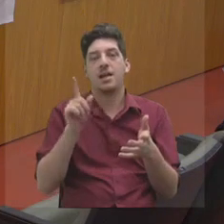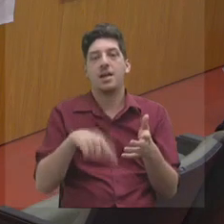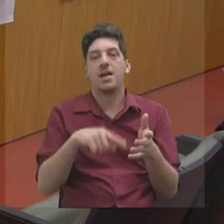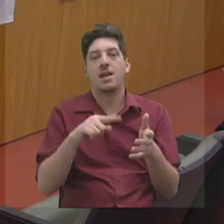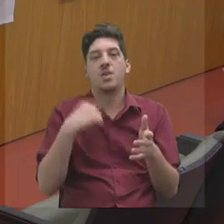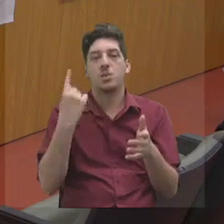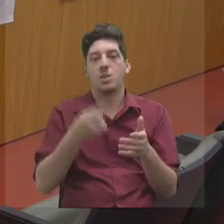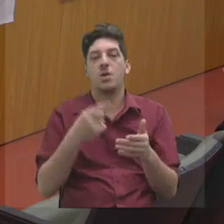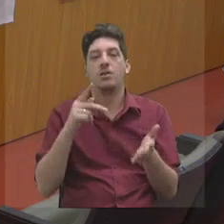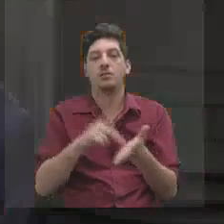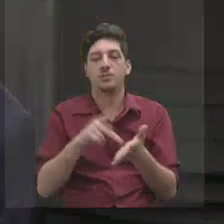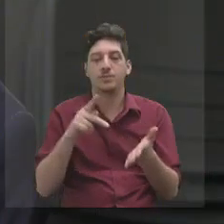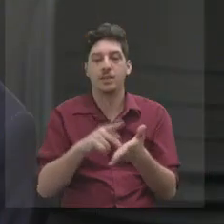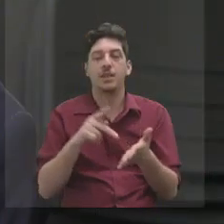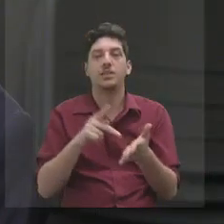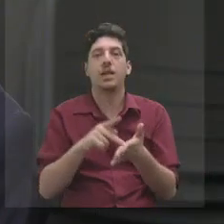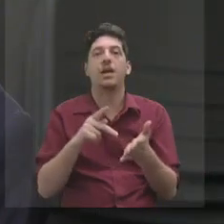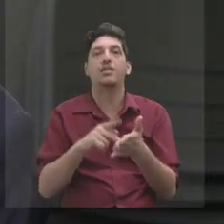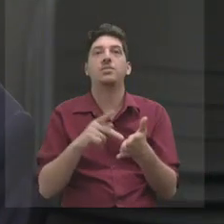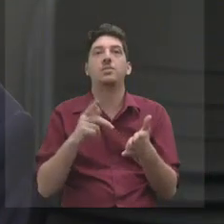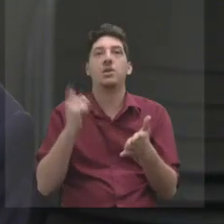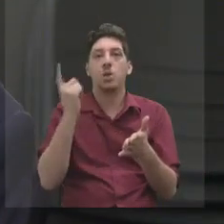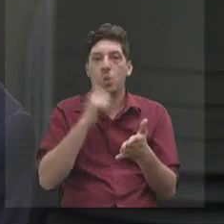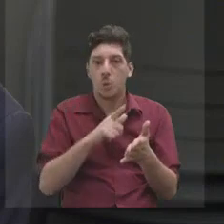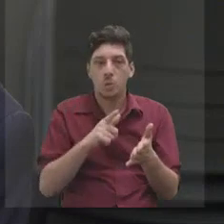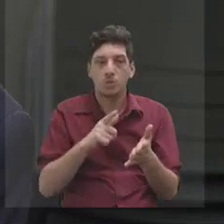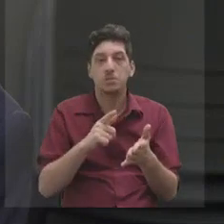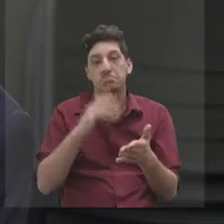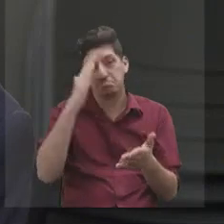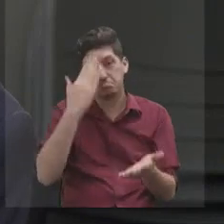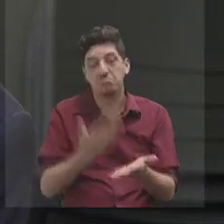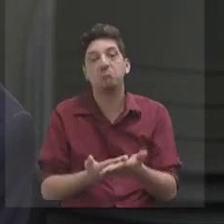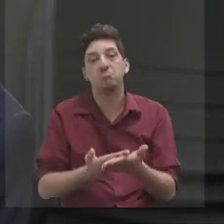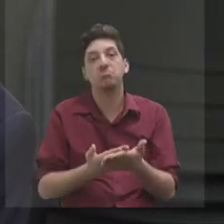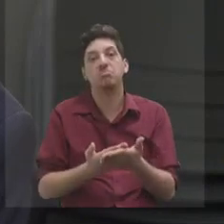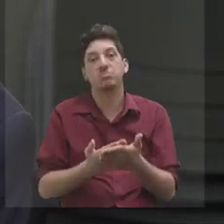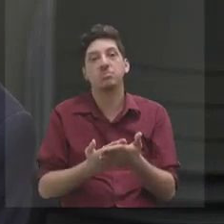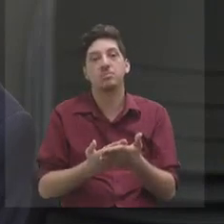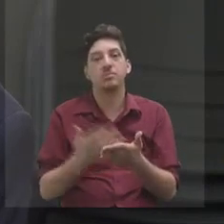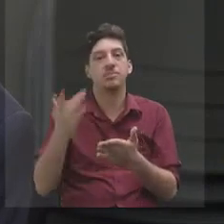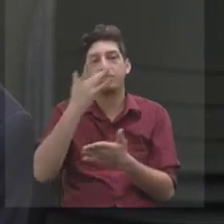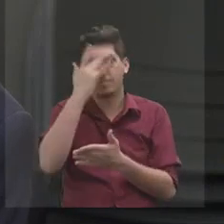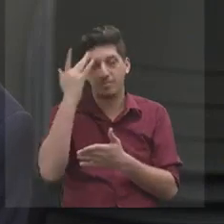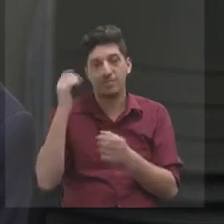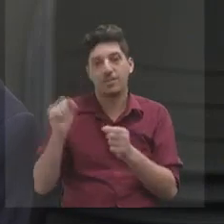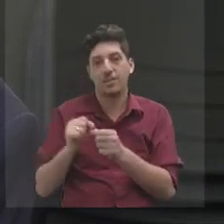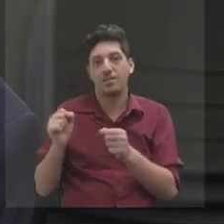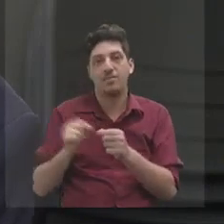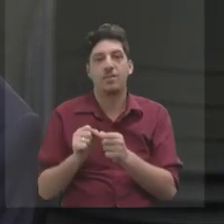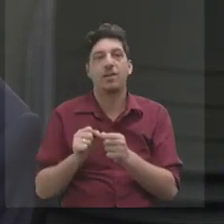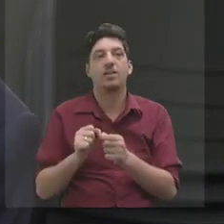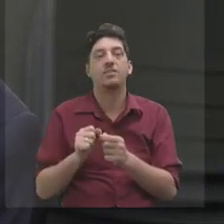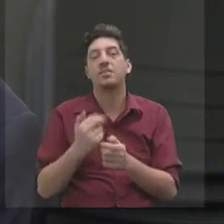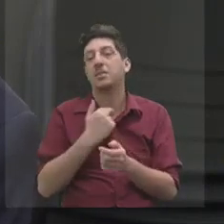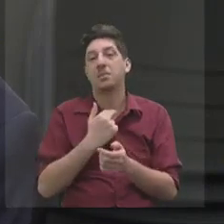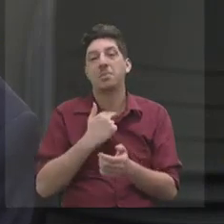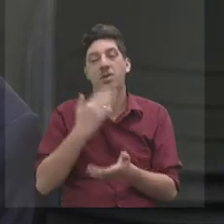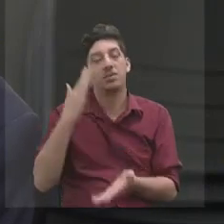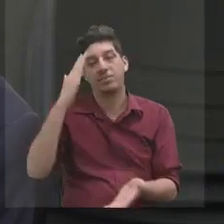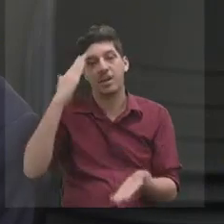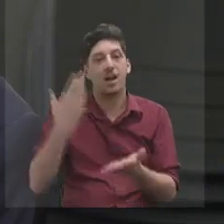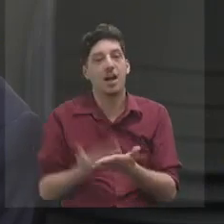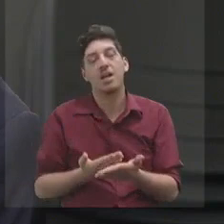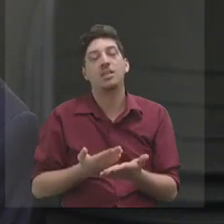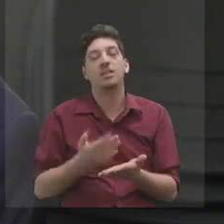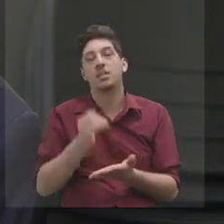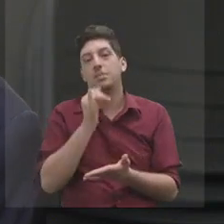nós realmente décimo sempre esse voto de confiança quem faz não vamos acreditar em quando não